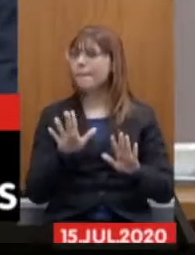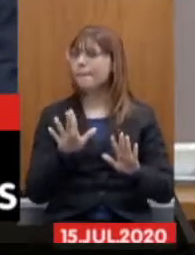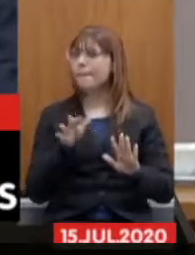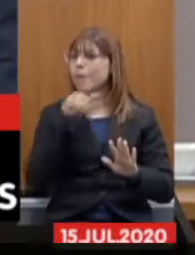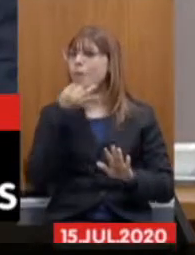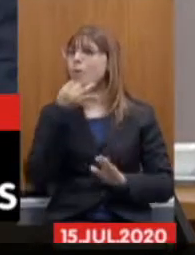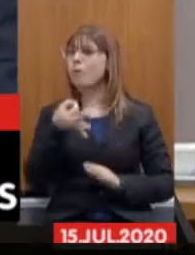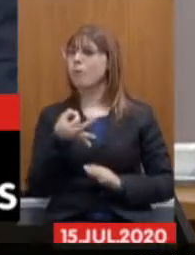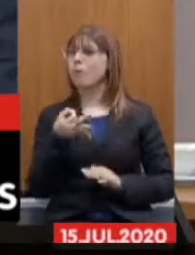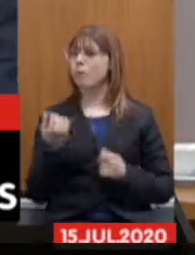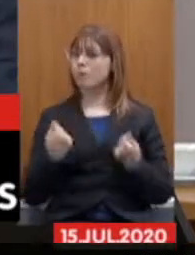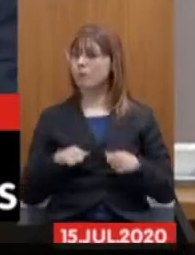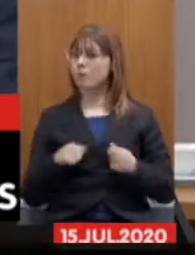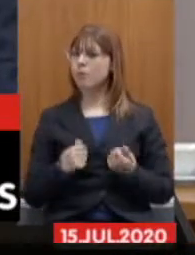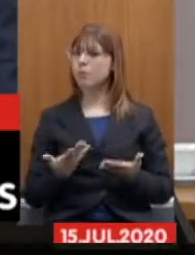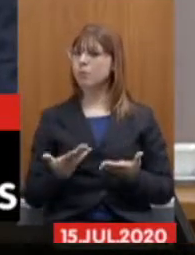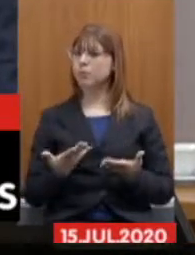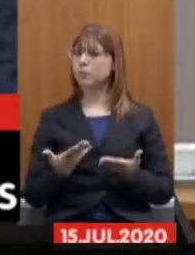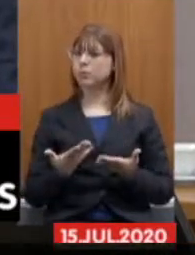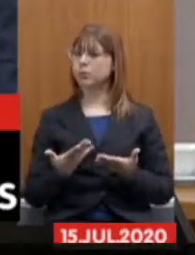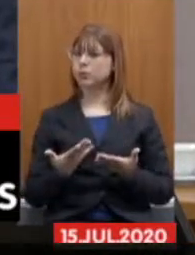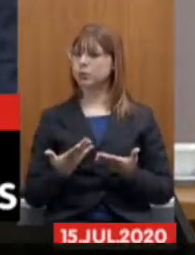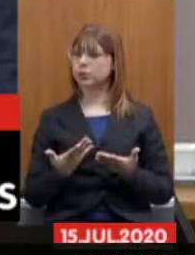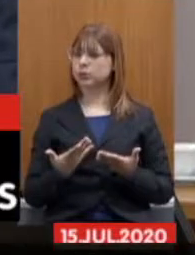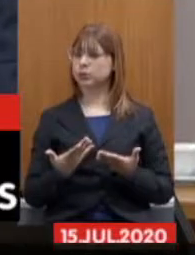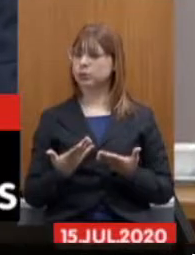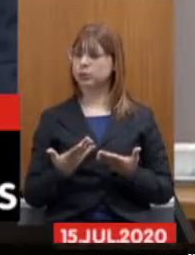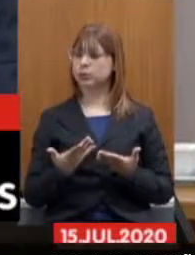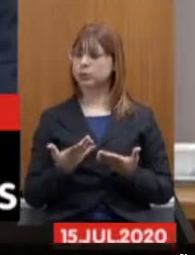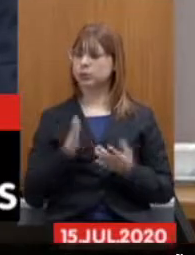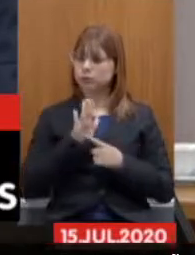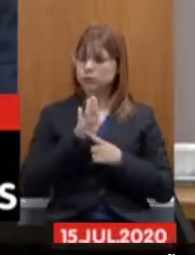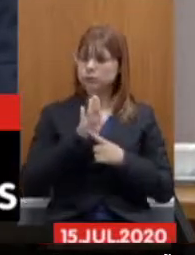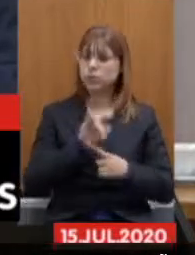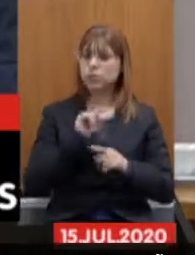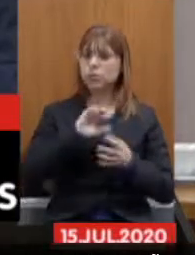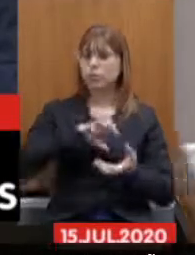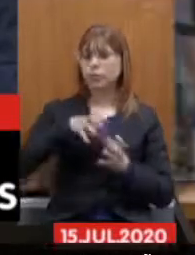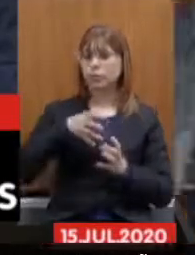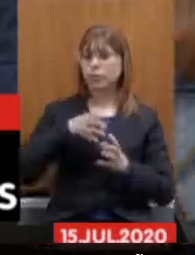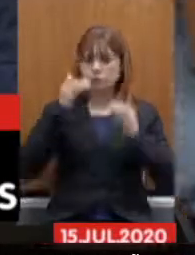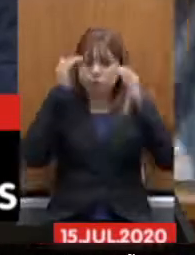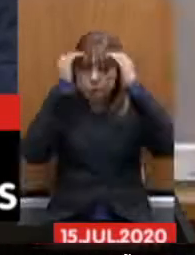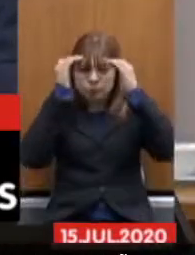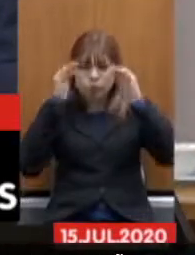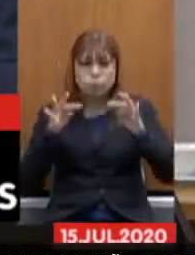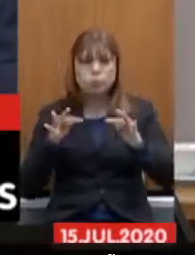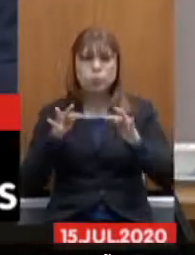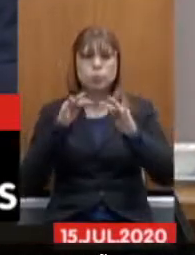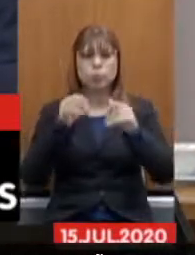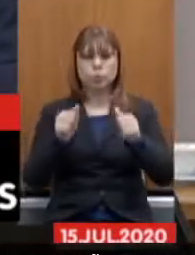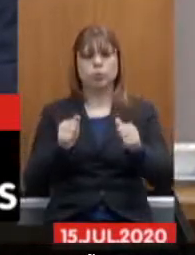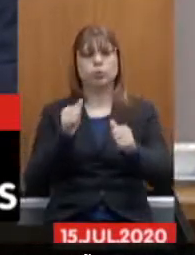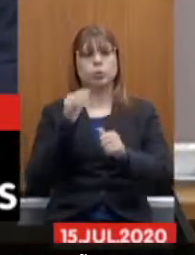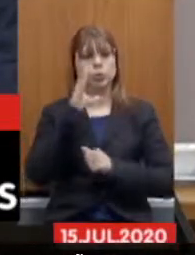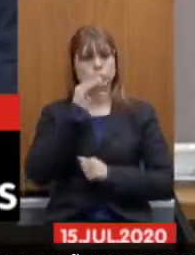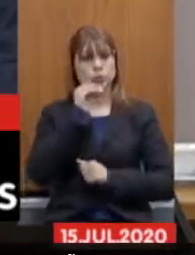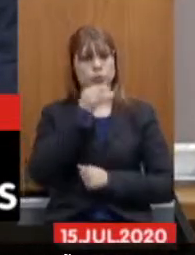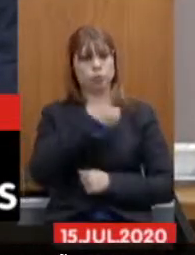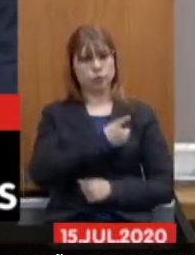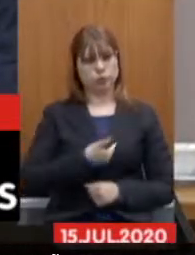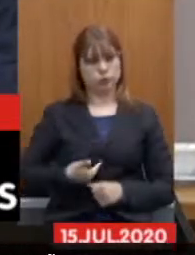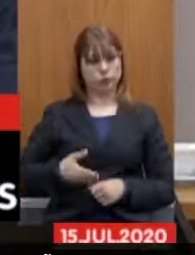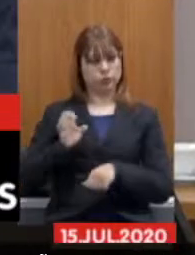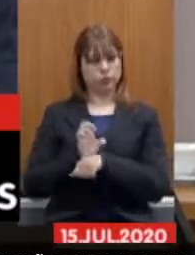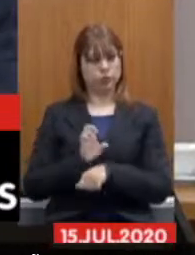a respeitar todos os direitos dos servidores do estado de minas gerais